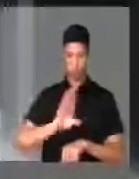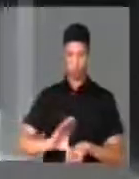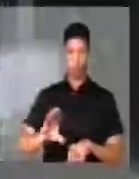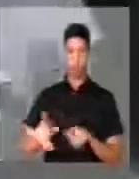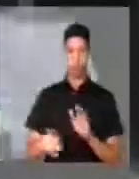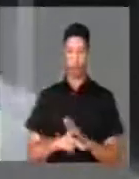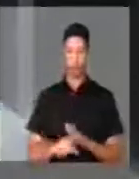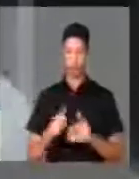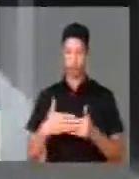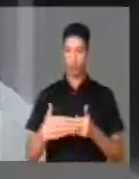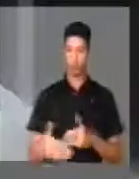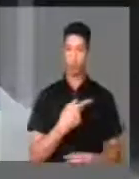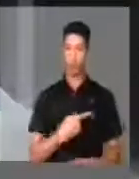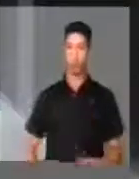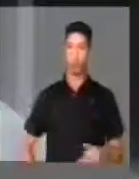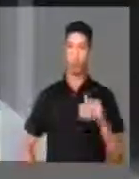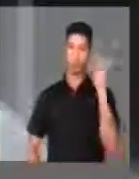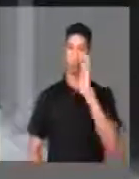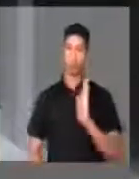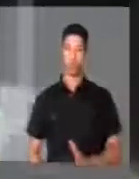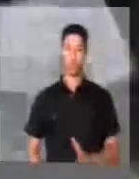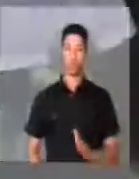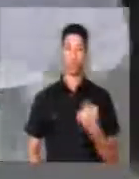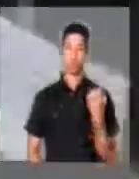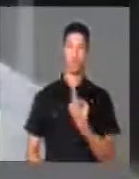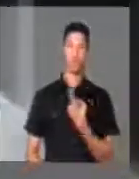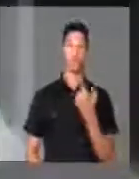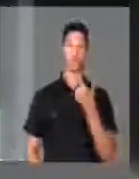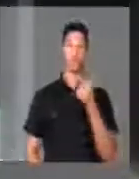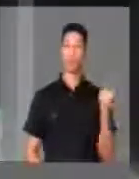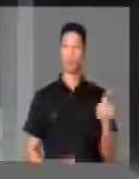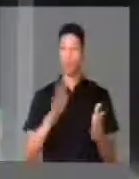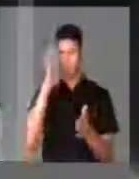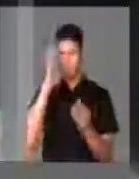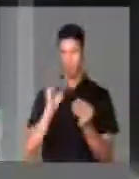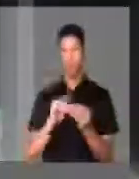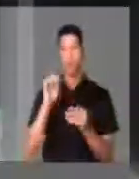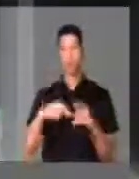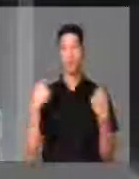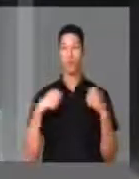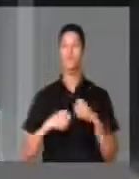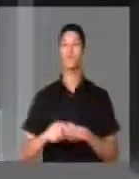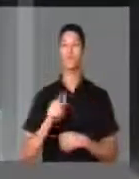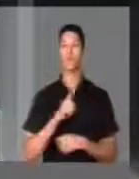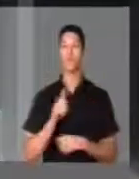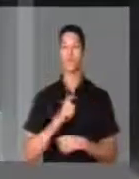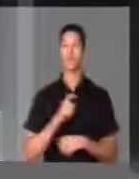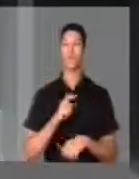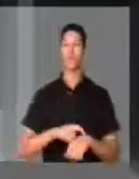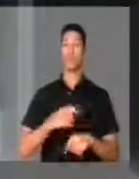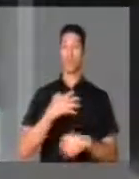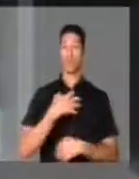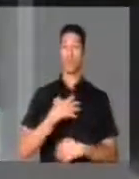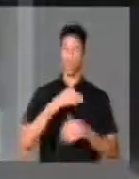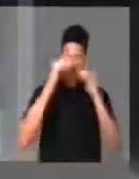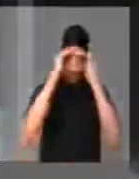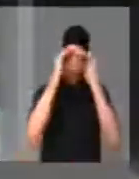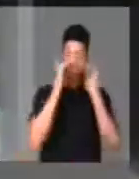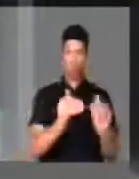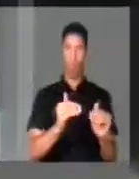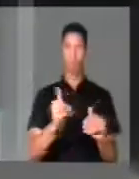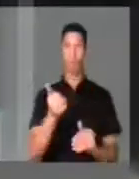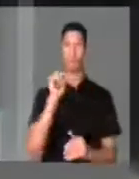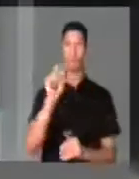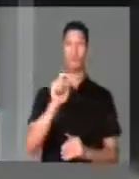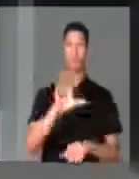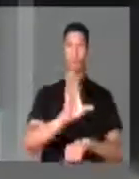constitucionalista à frente da presidência da República. Nós não entendamos que é necessário, neste sentido, respeitar